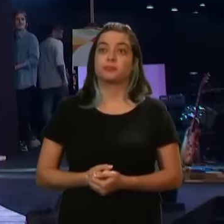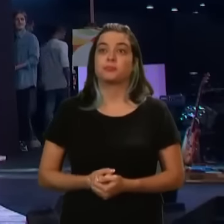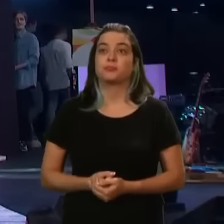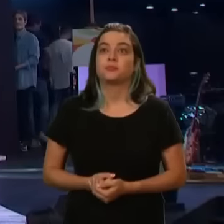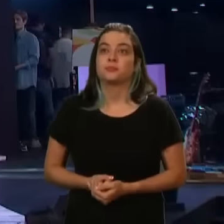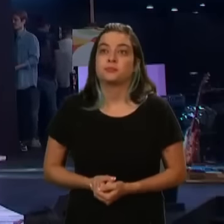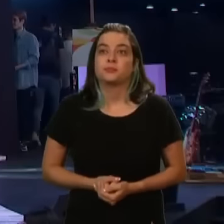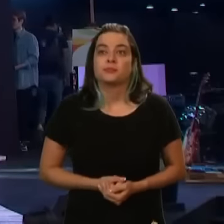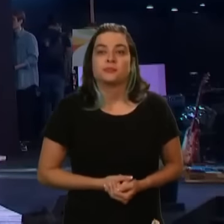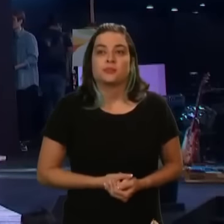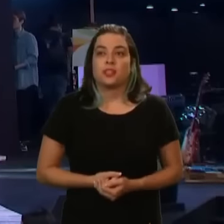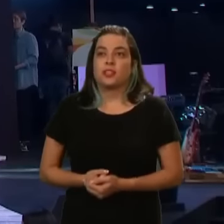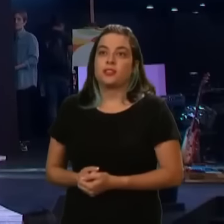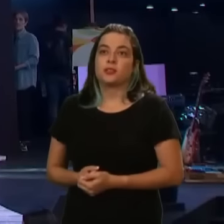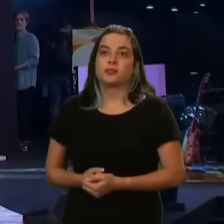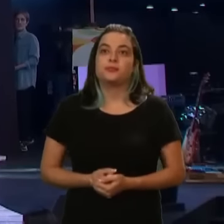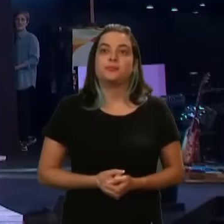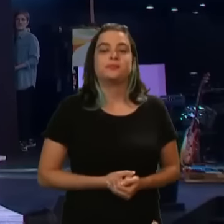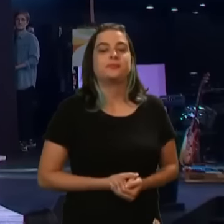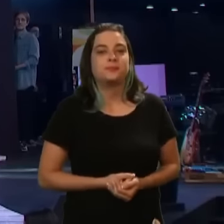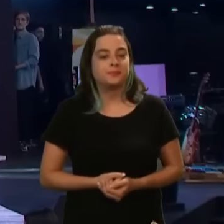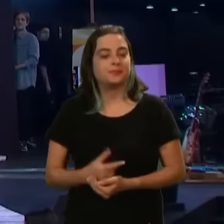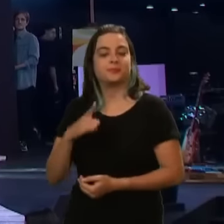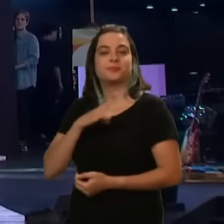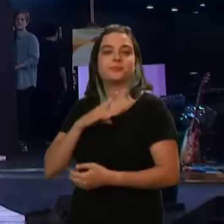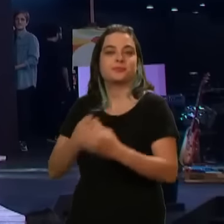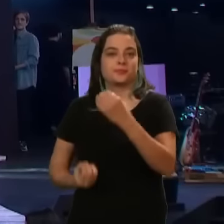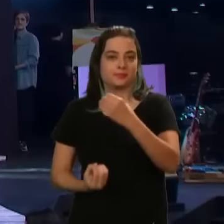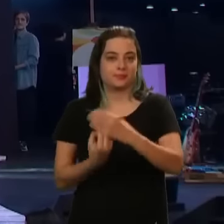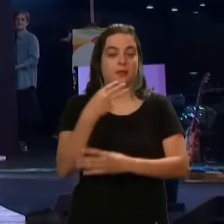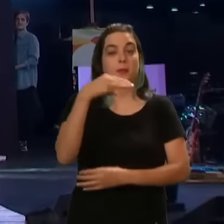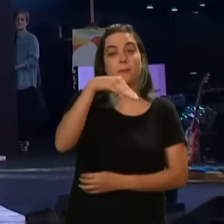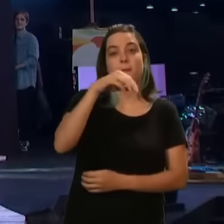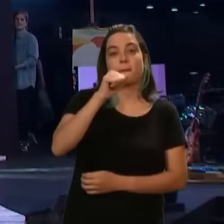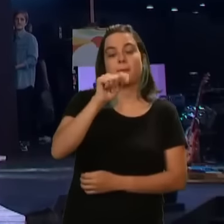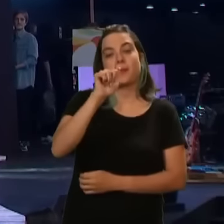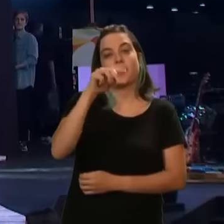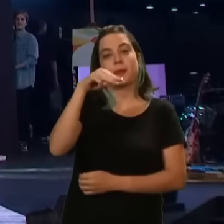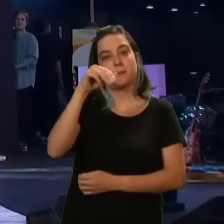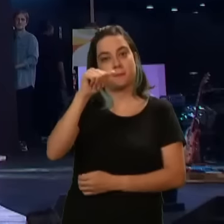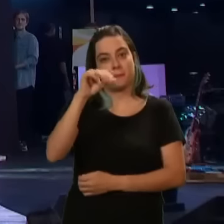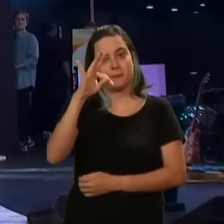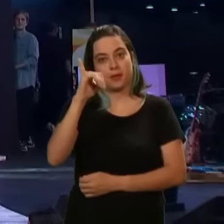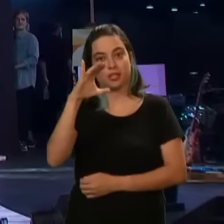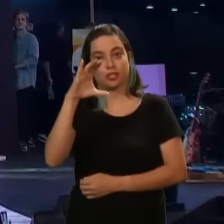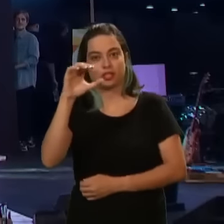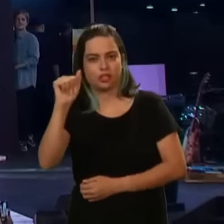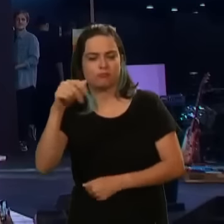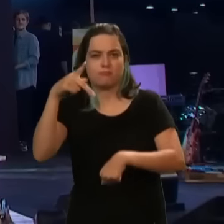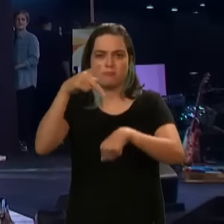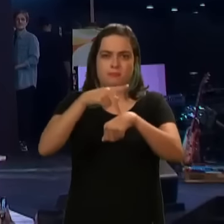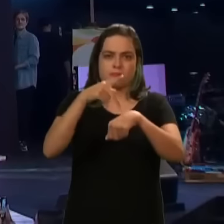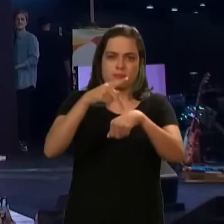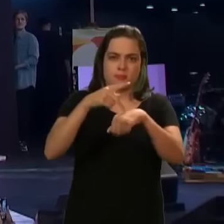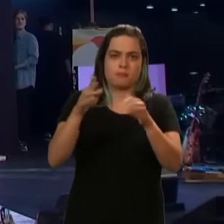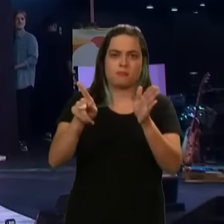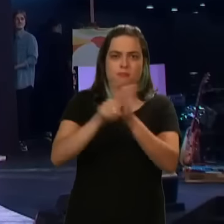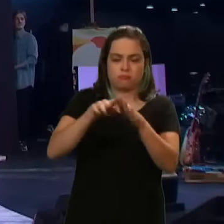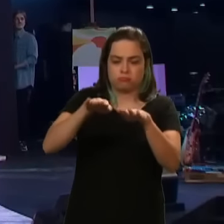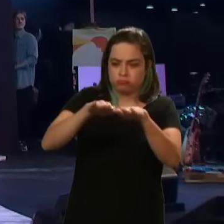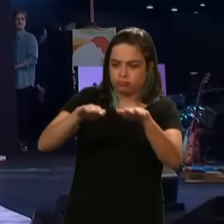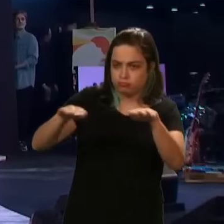E nós temos a formação magmática, né? Ela é uma rocha formada na